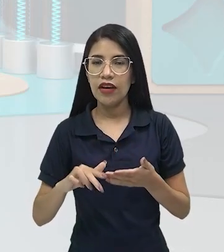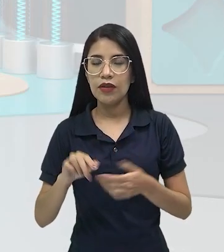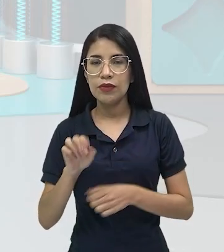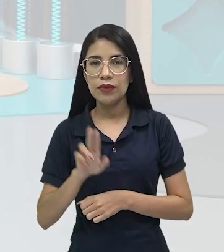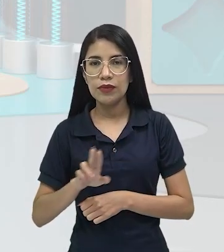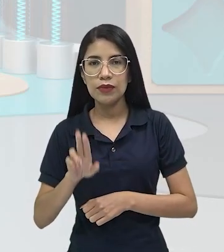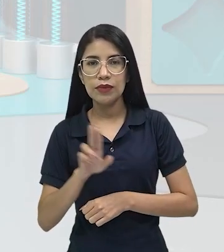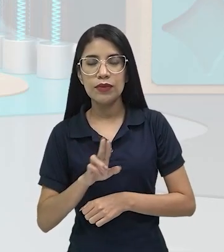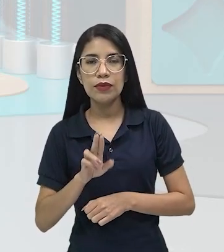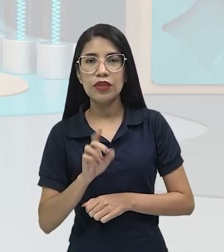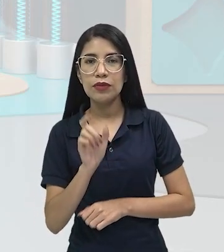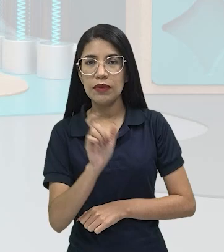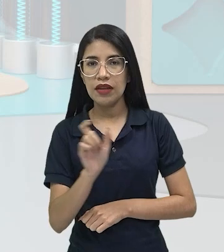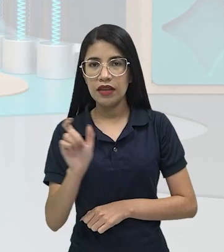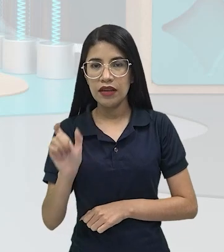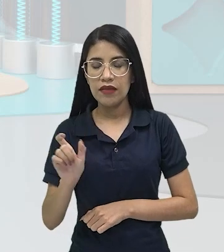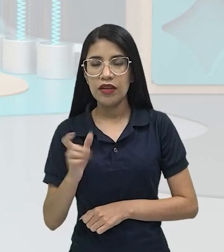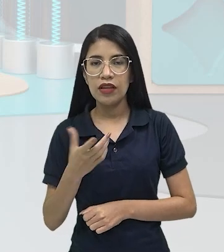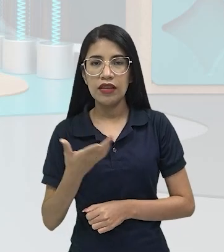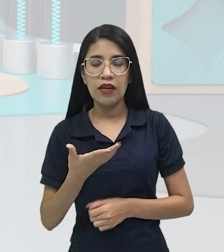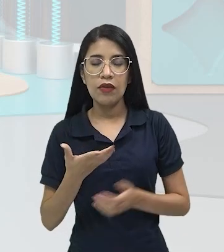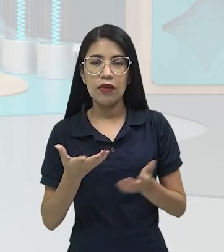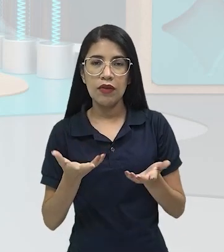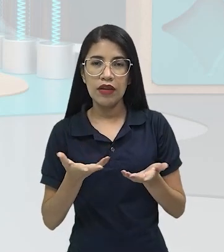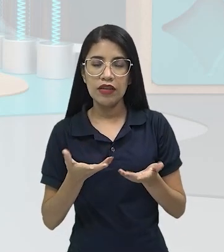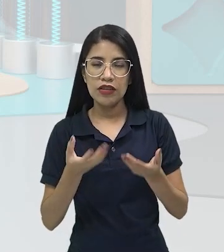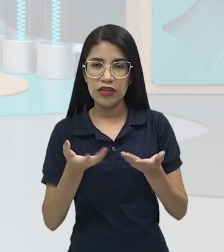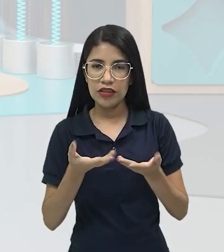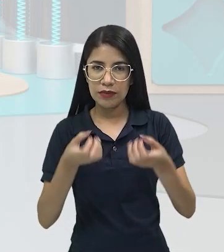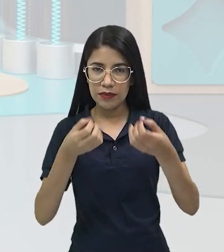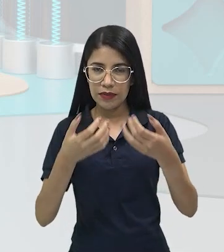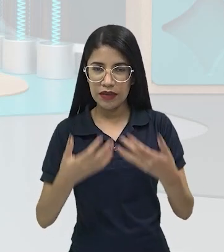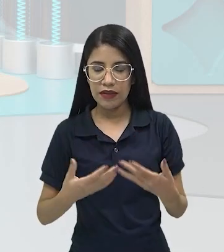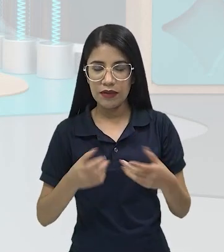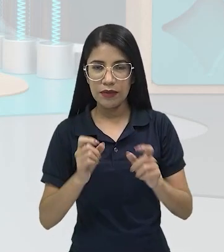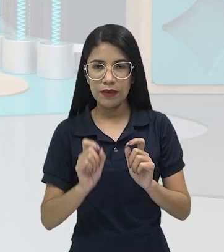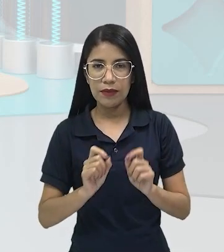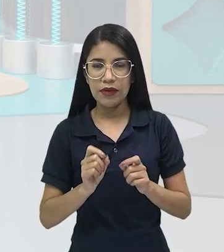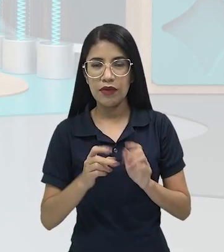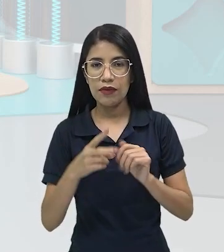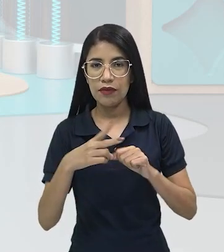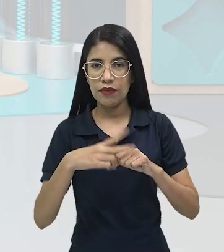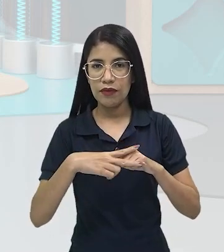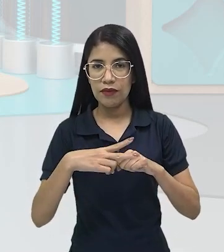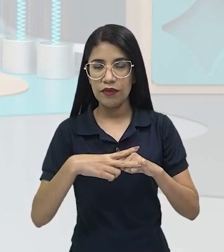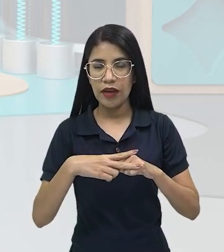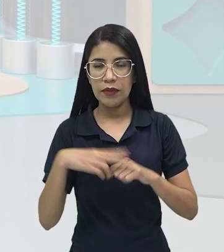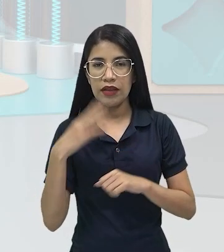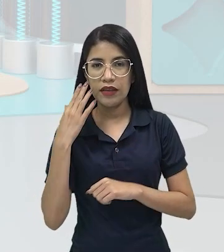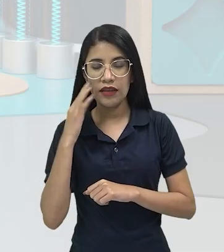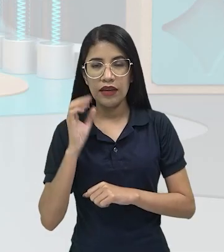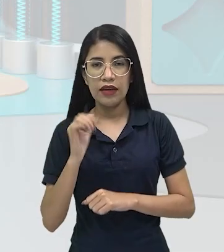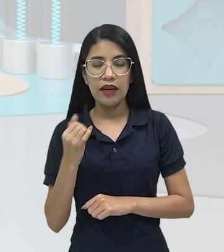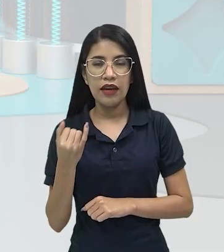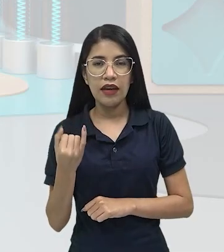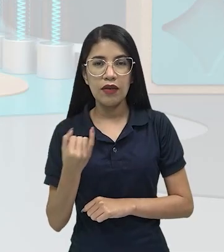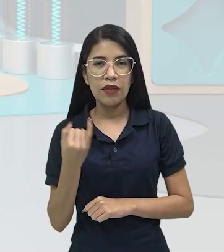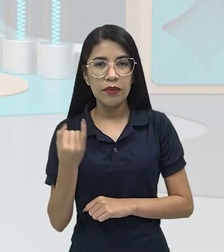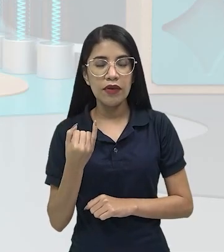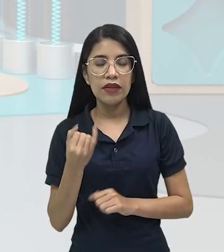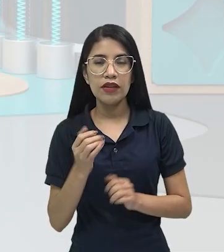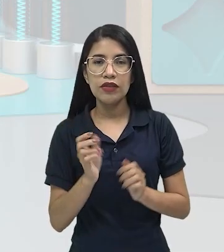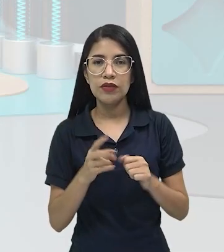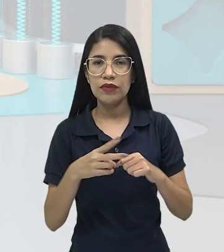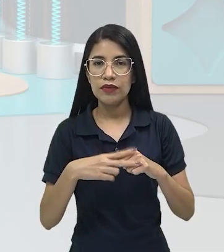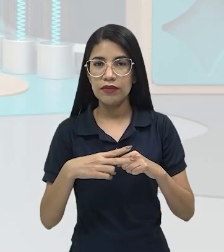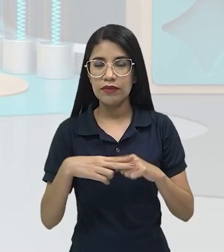uso. Temos 10 classes de palavras e hoje nós vamos falar um pouquinho sobre o verbo. Compreender essa classe que é extremamente importante,